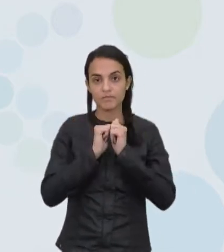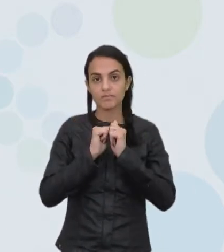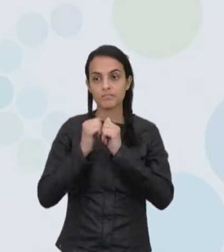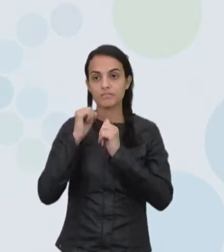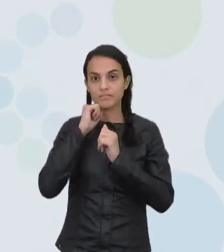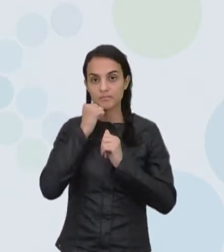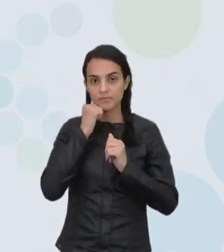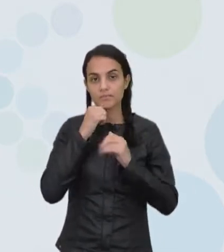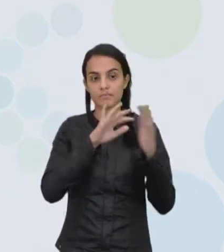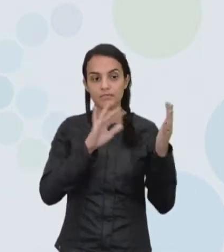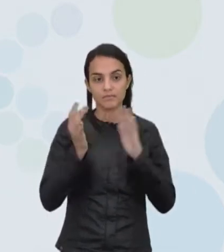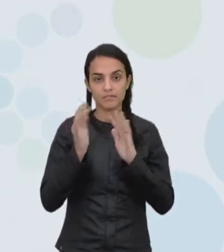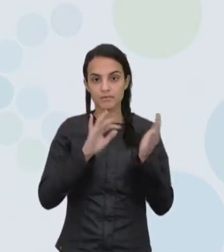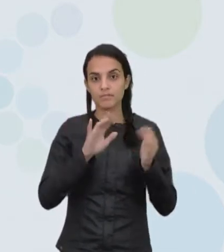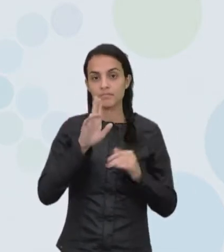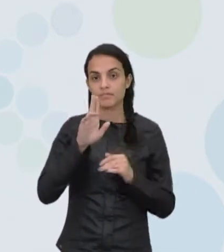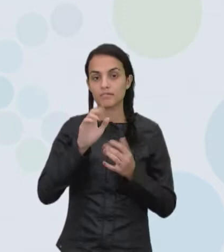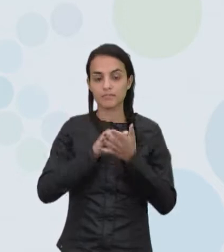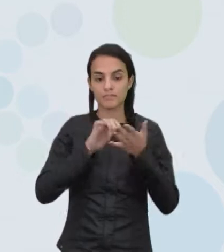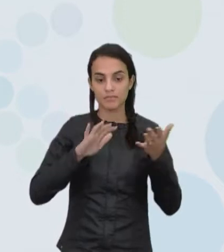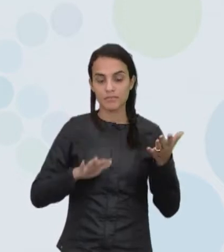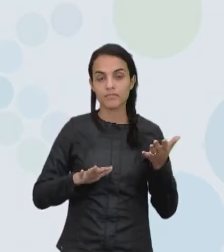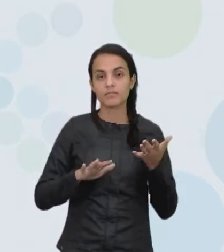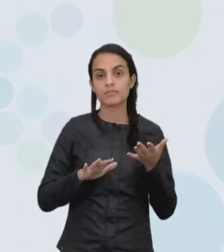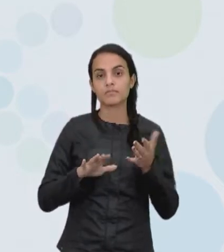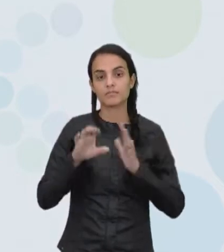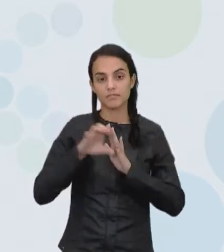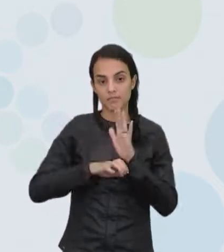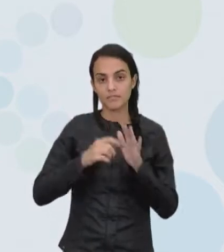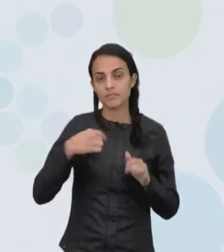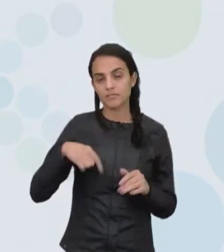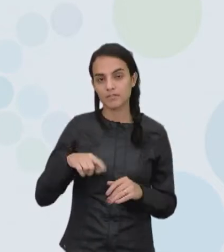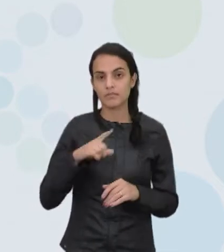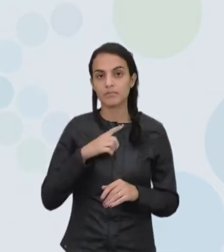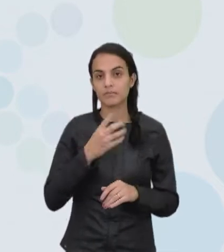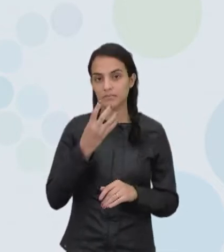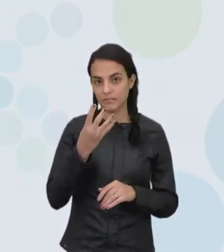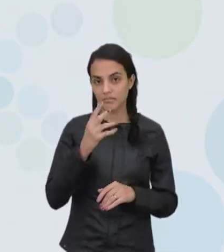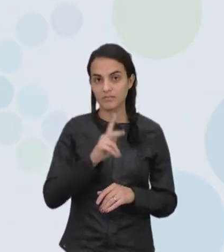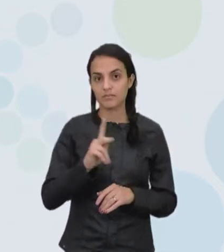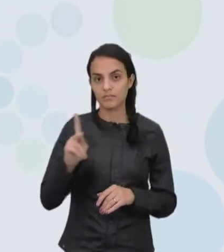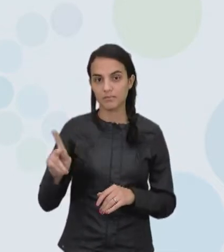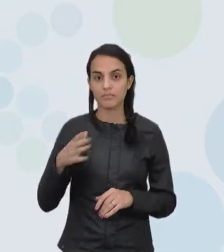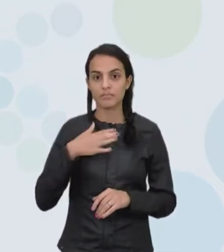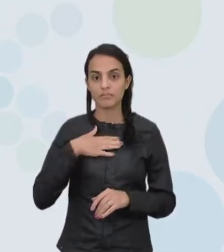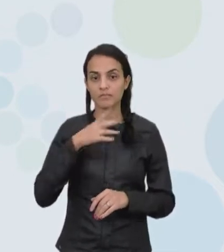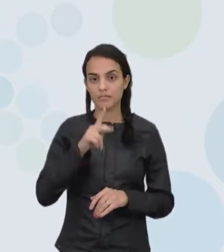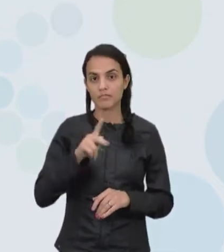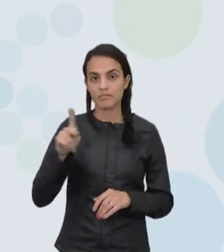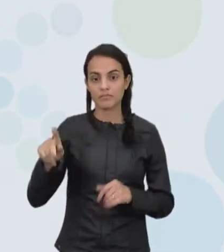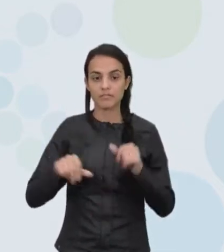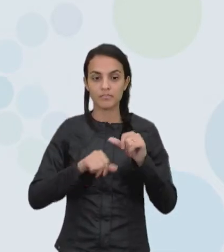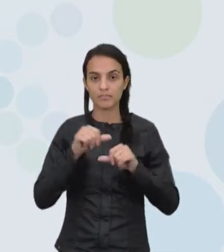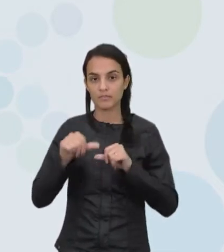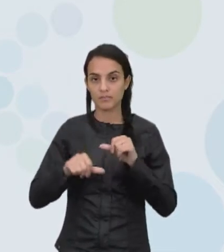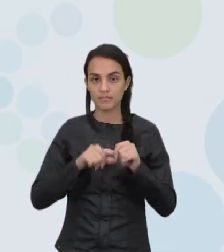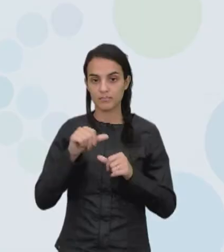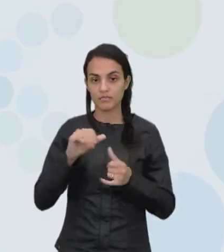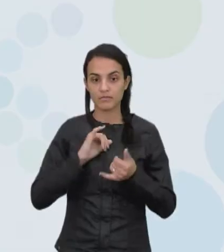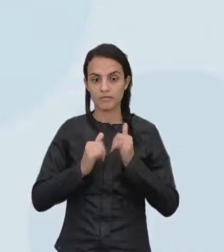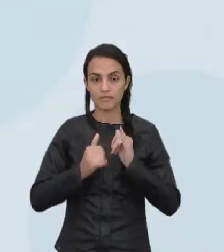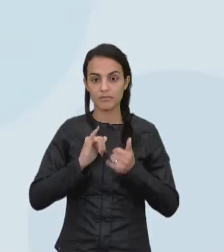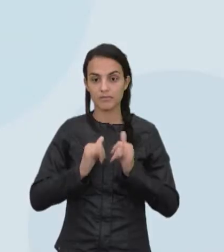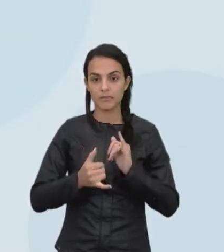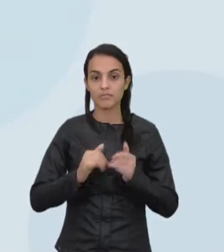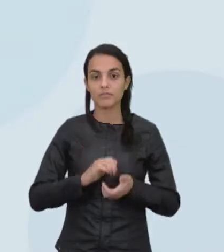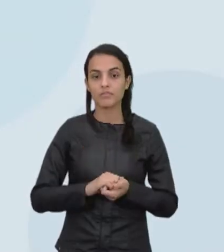nessa unidade curricular, o indivíduo e o ambiente. E a gente aí somos 4 professores e eu sou a professora de transformação de matéria e energia.